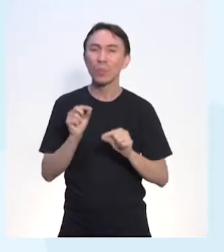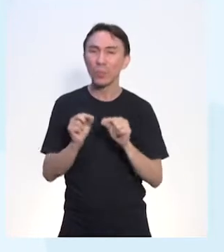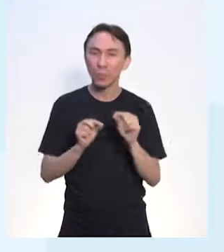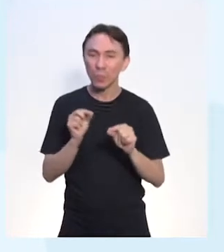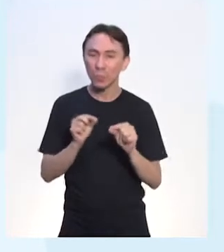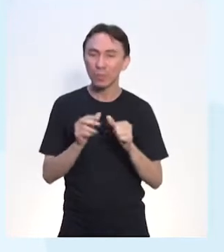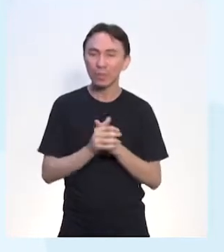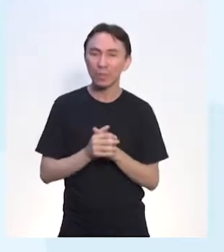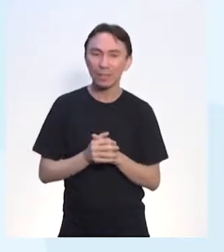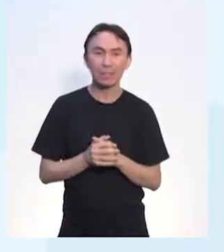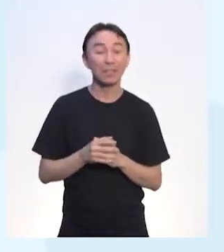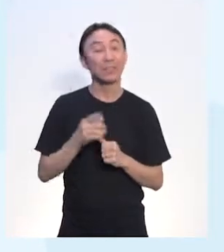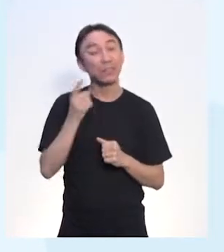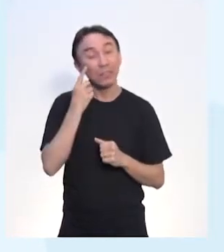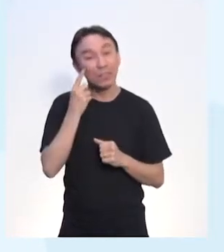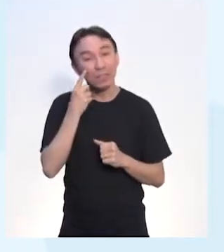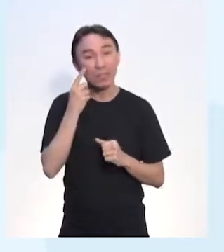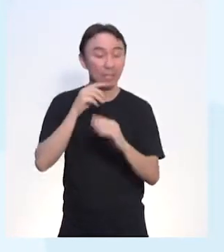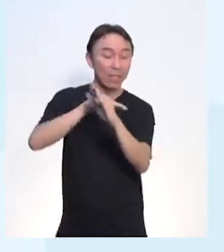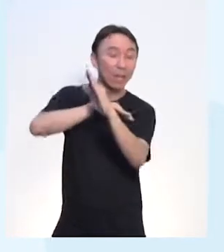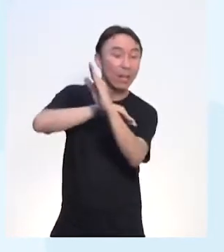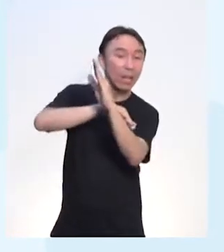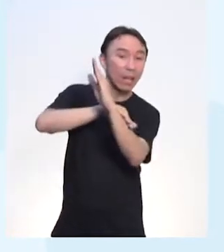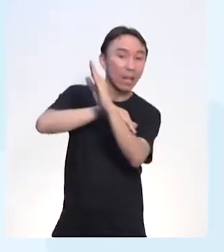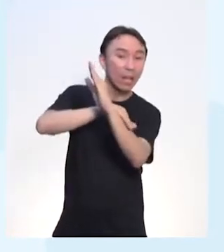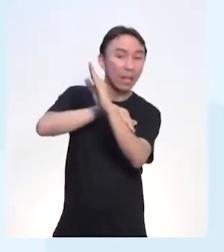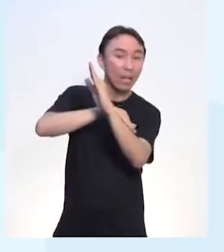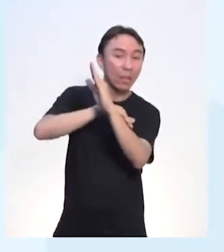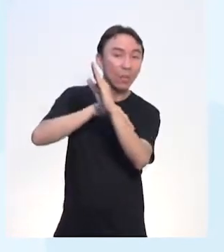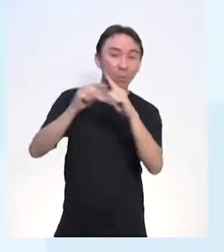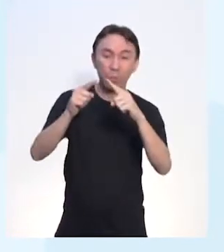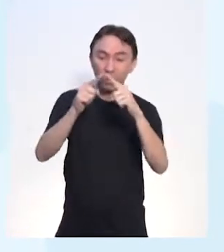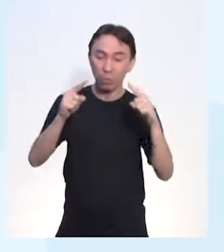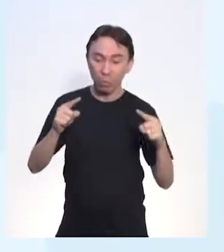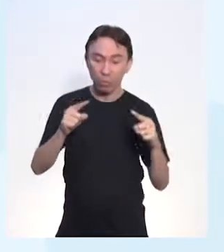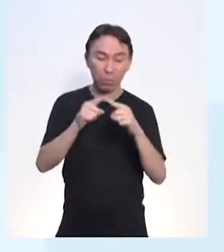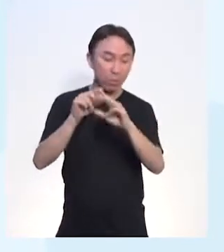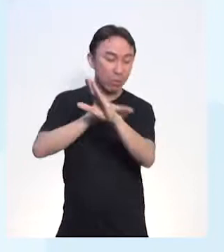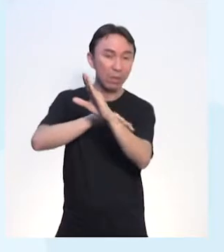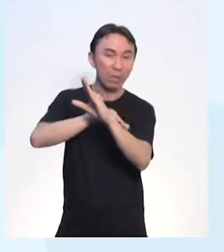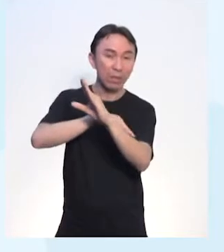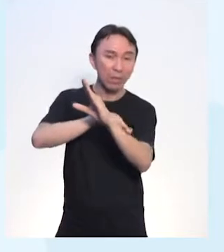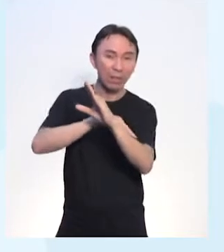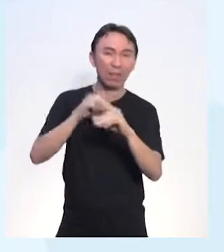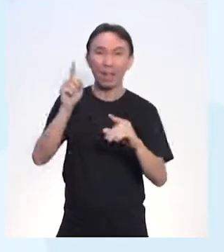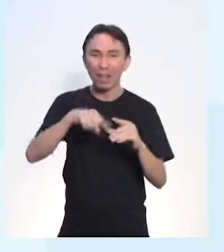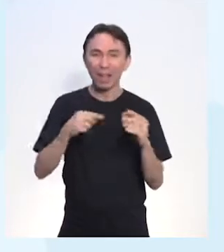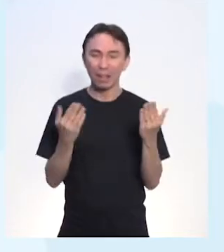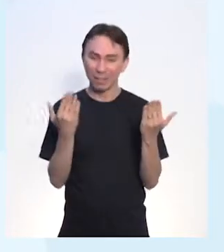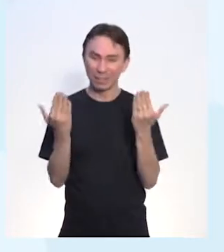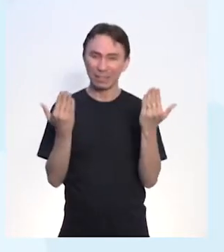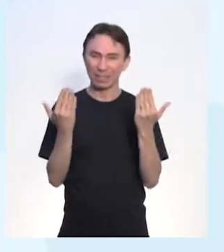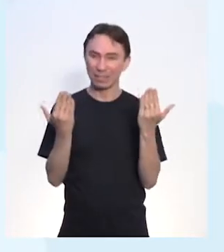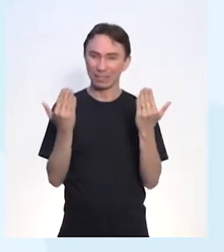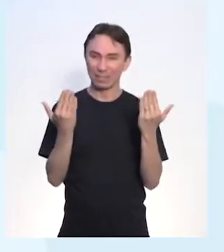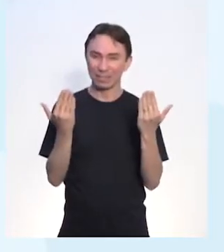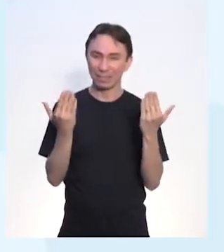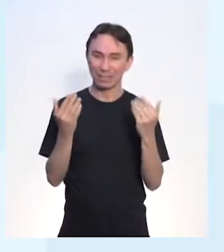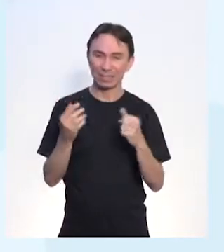Vamos verificar quais os lados desses três triângulos que são proporcionais.